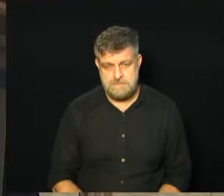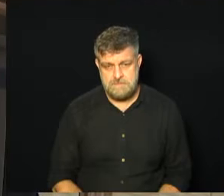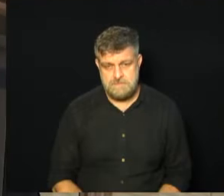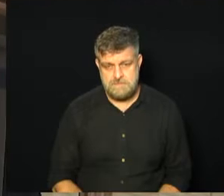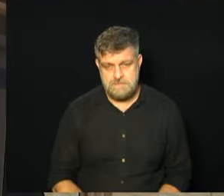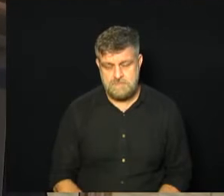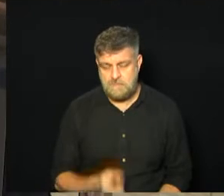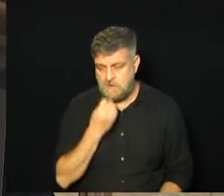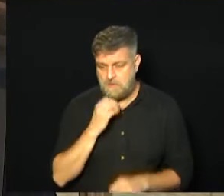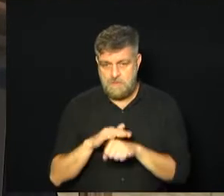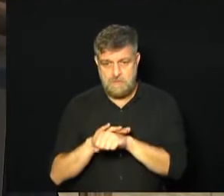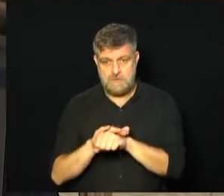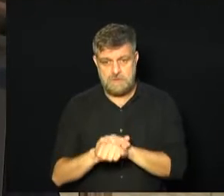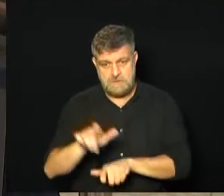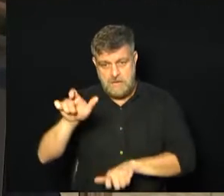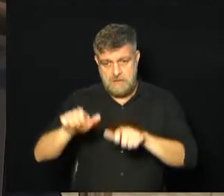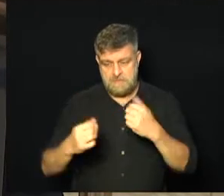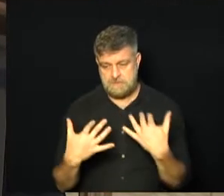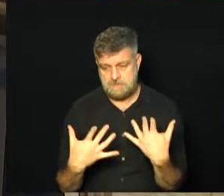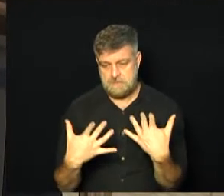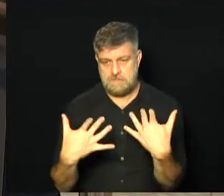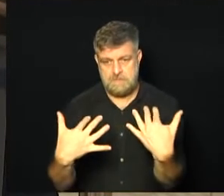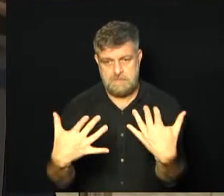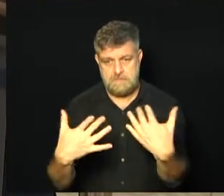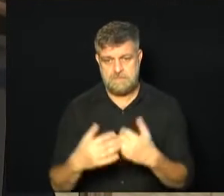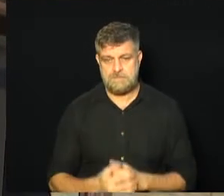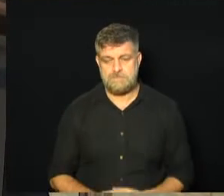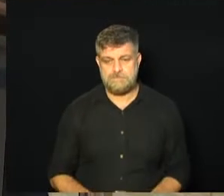Boa noite às pessoas aqui presentes.